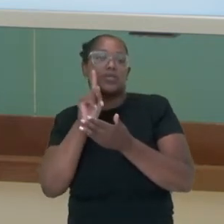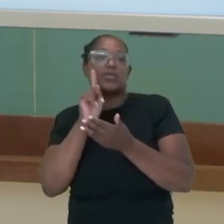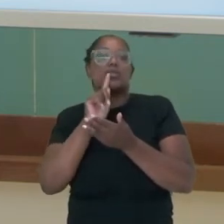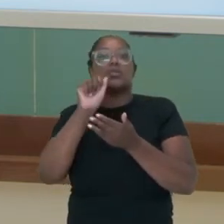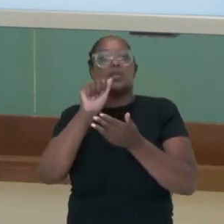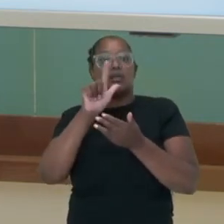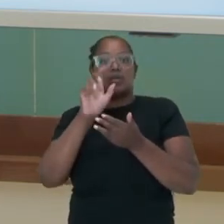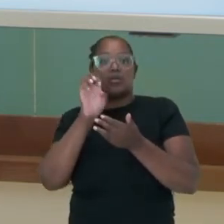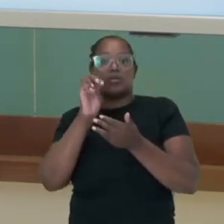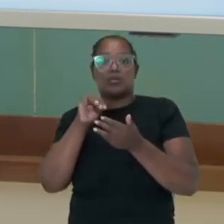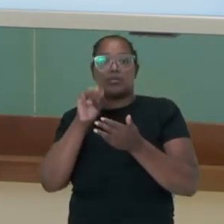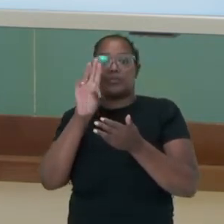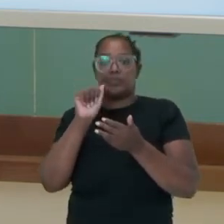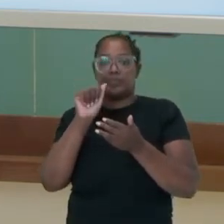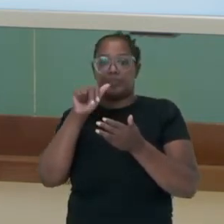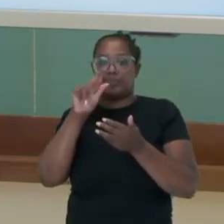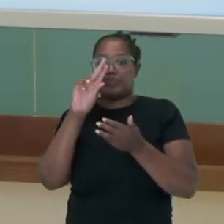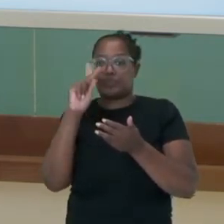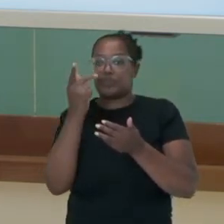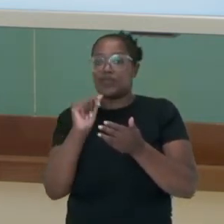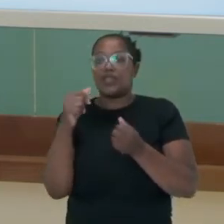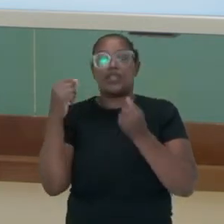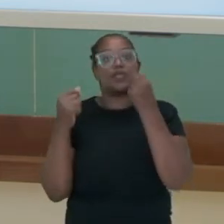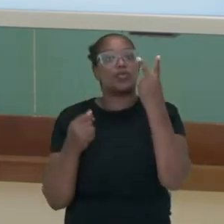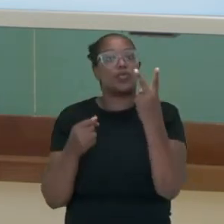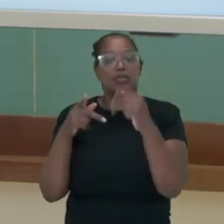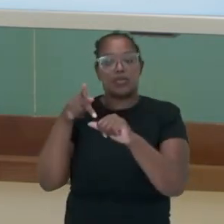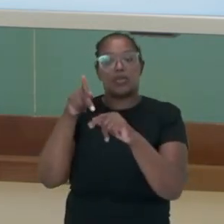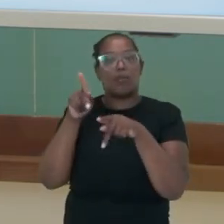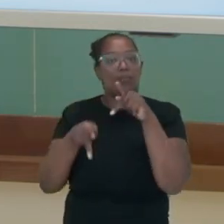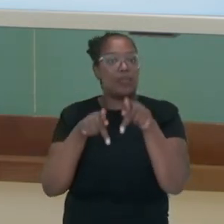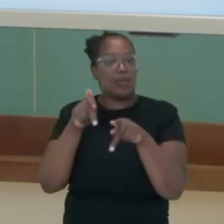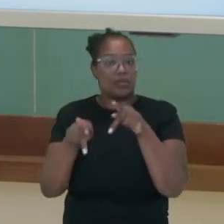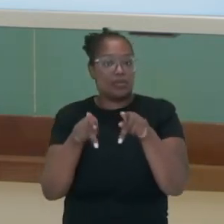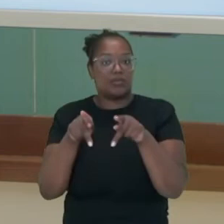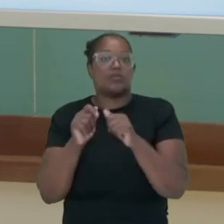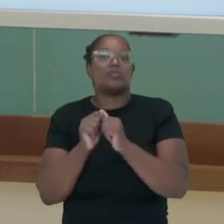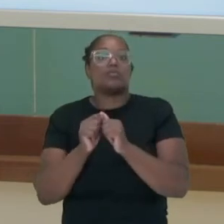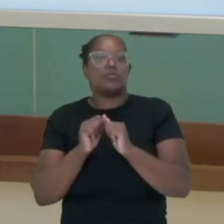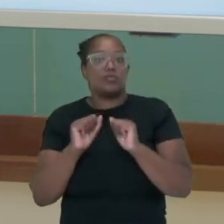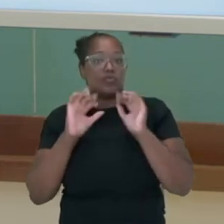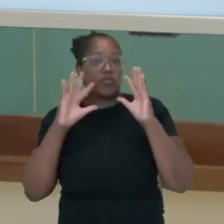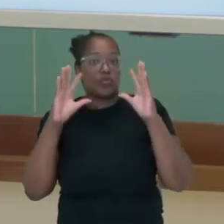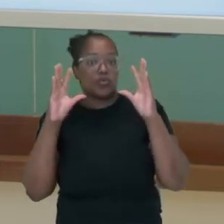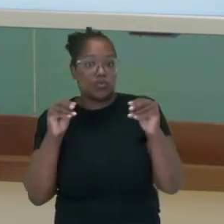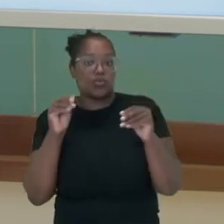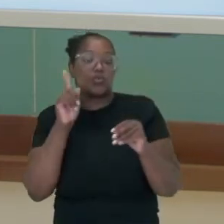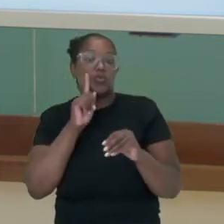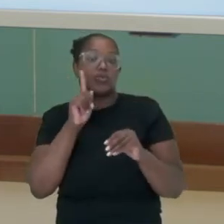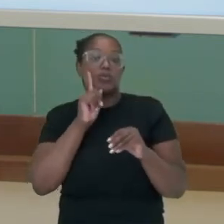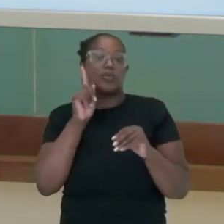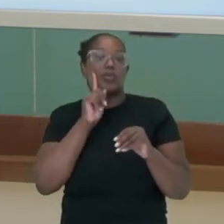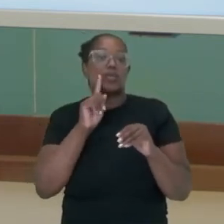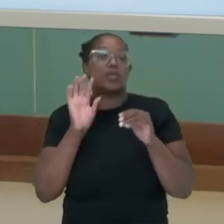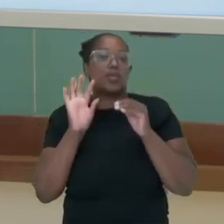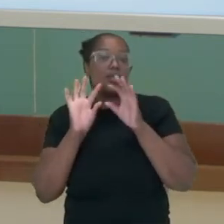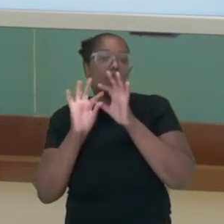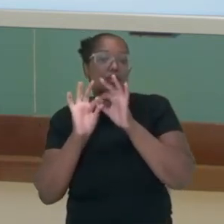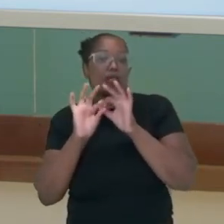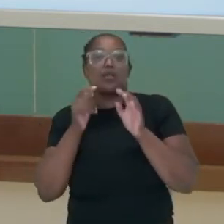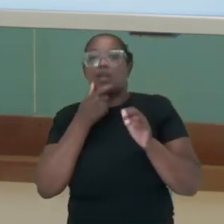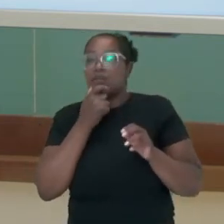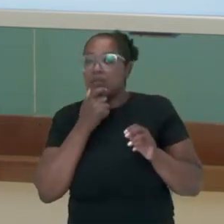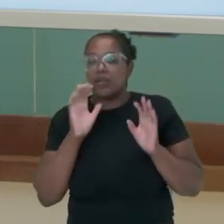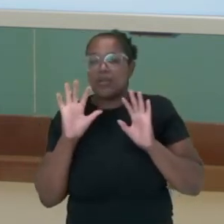federal que ficava do lado ocidental, dirigida pelas repúblicas norte-americana, inglesa e francesa. E